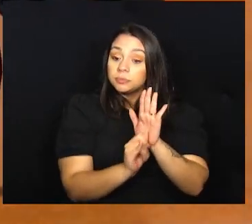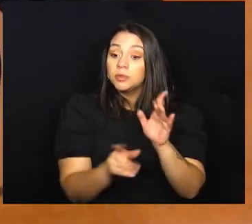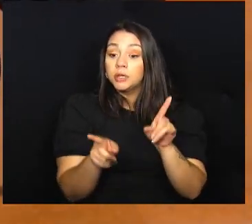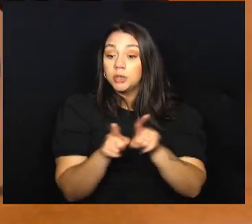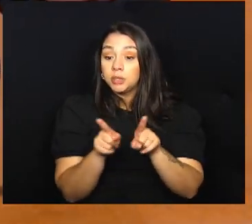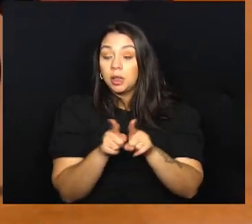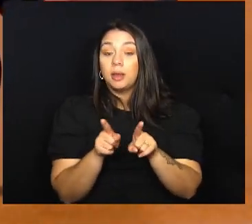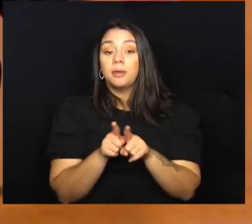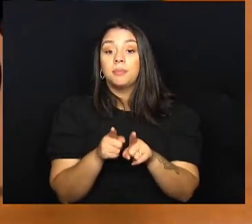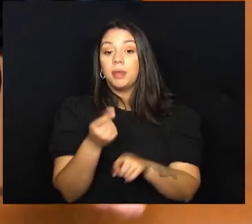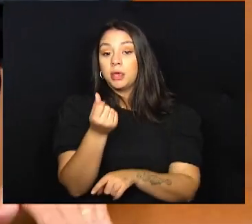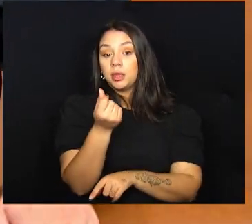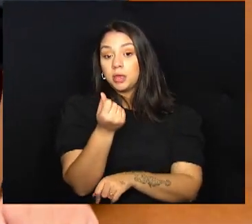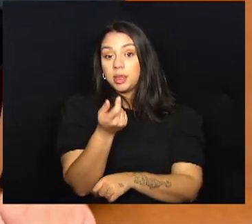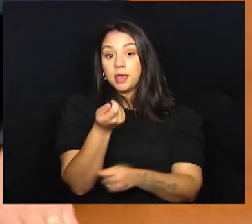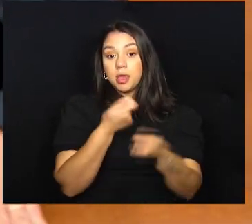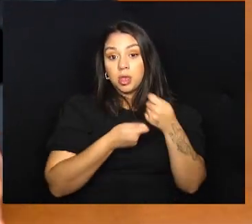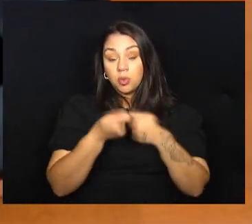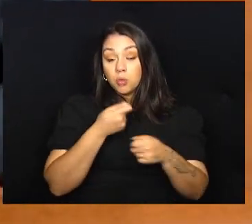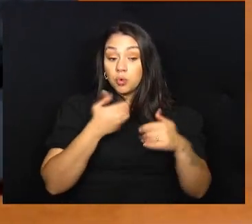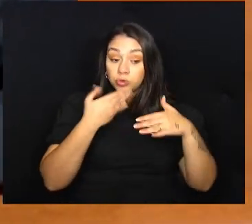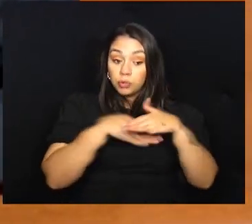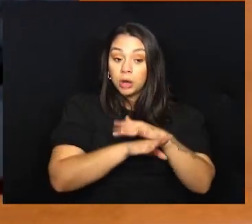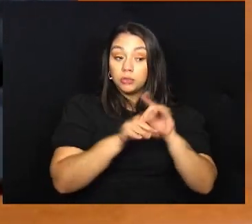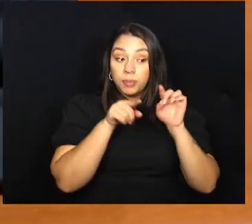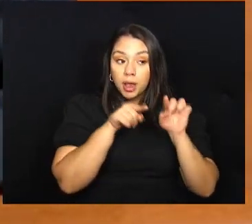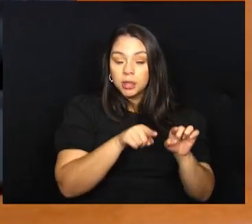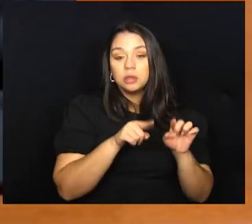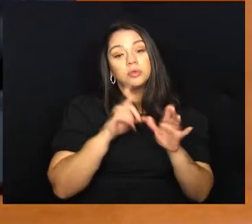reserve recurso para isso, né? Você